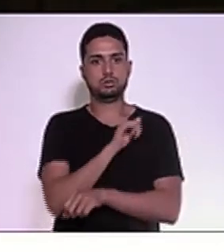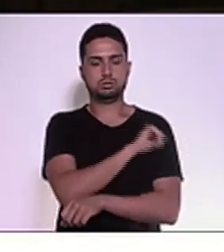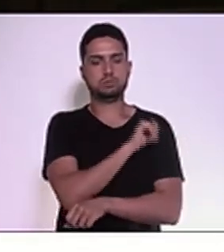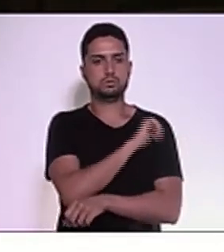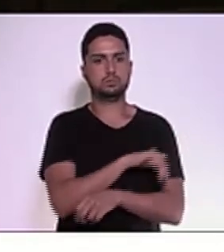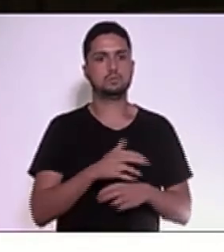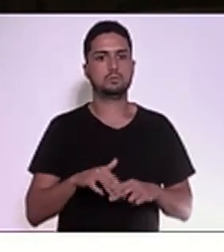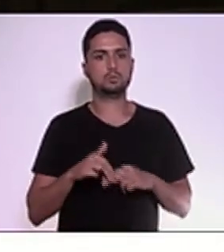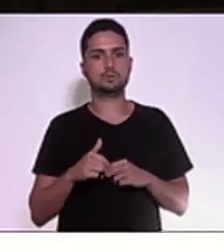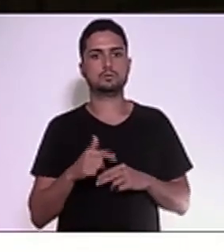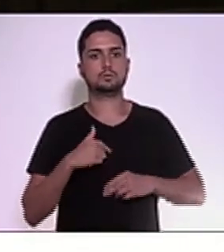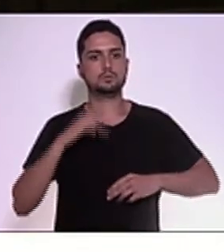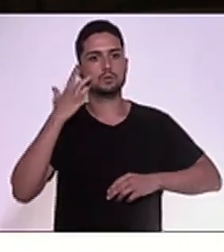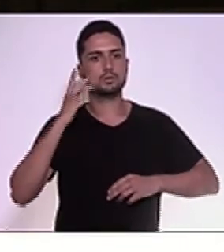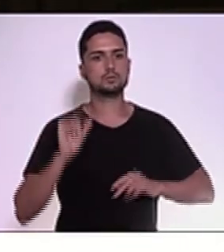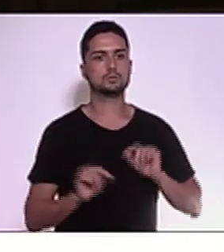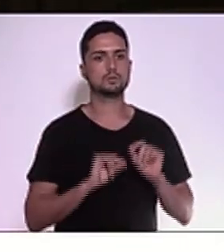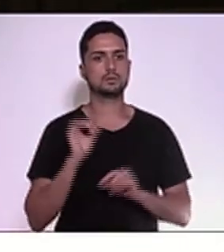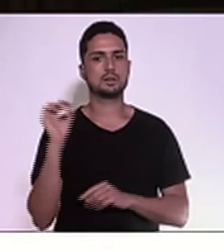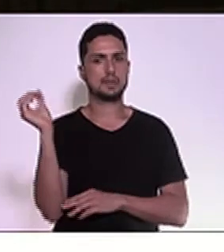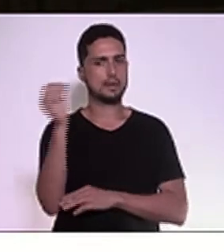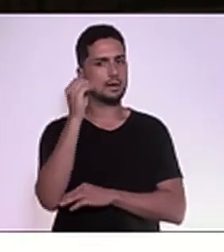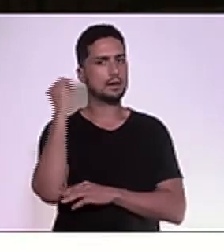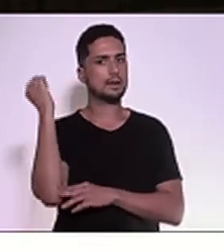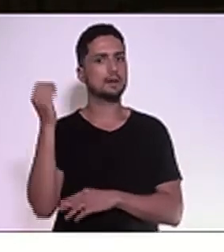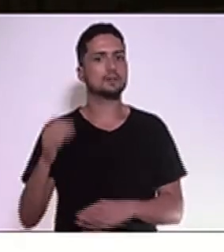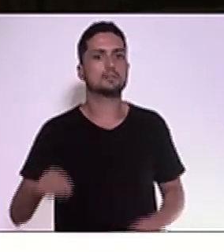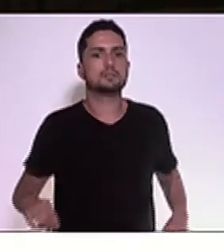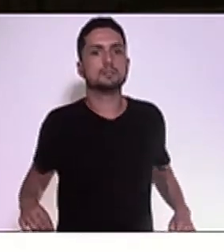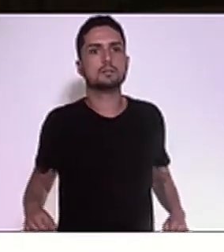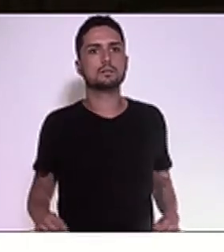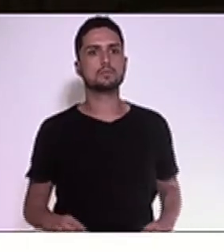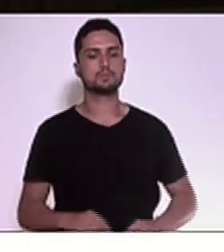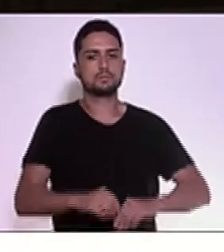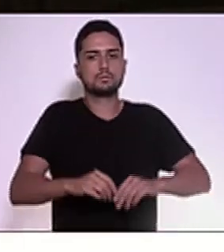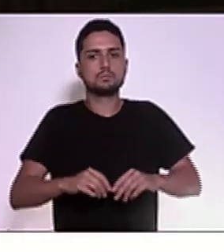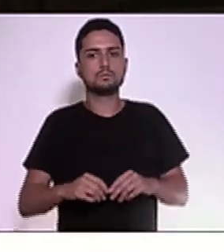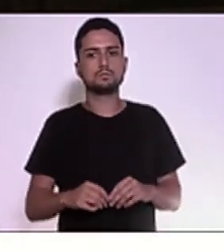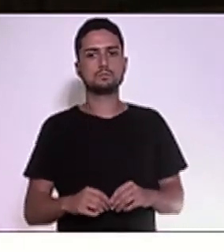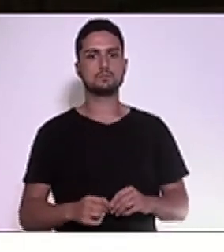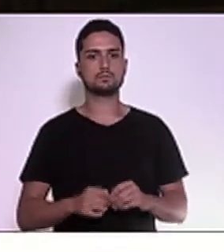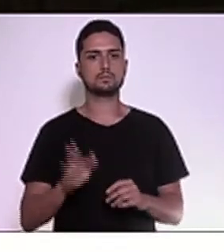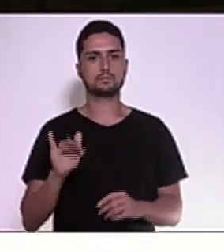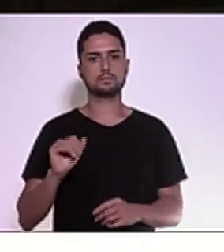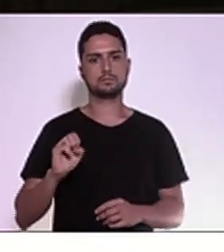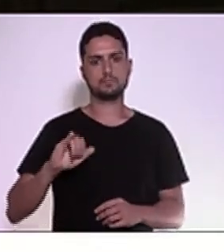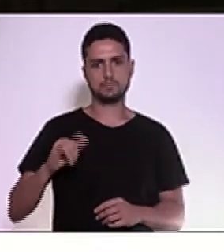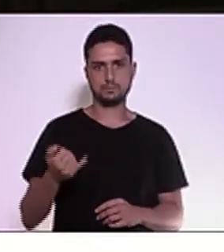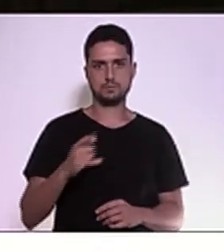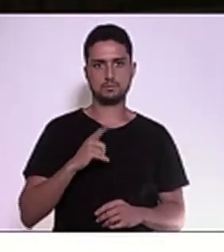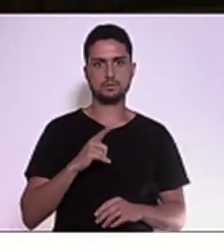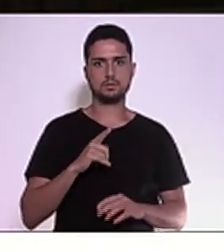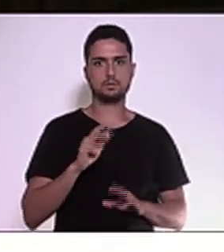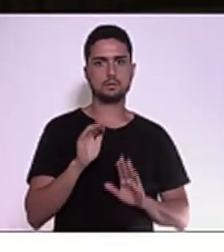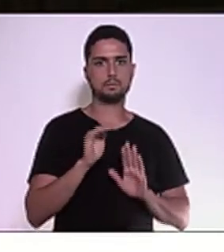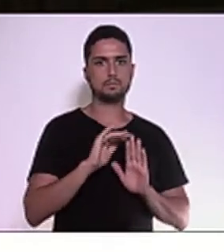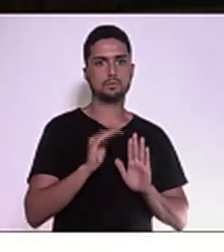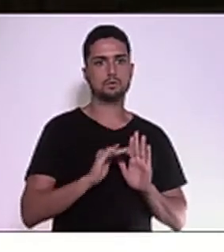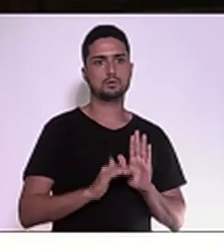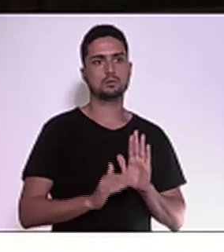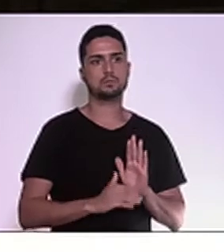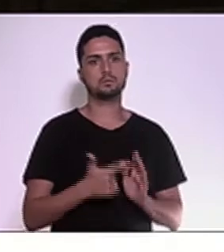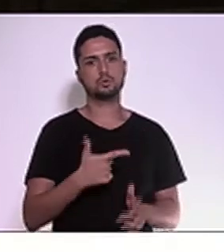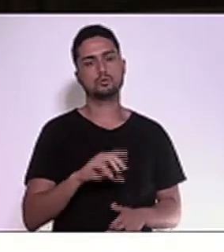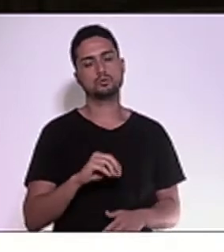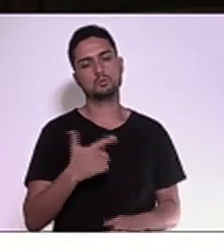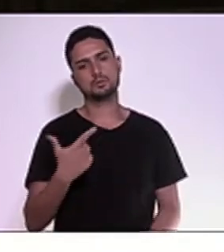eu considero, por um lado, grave, já que o FISED tem uma programação para 2020, uma